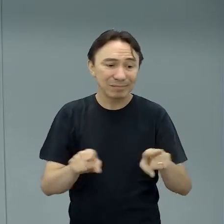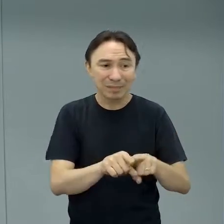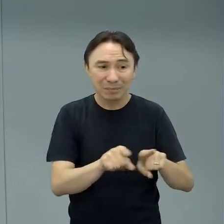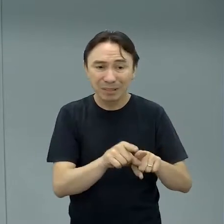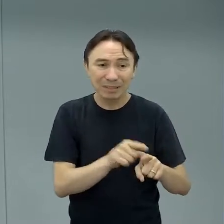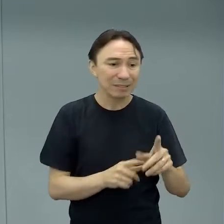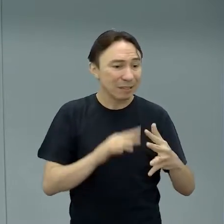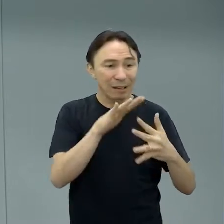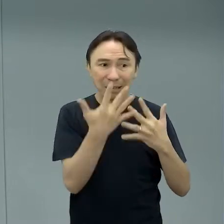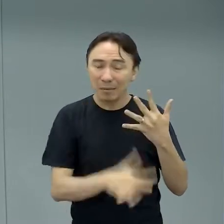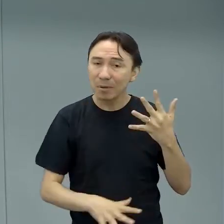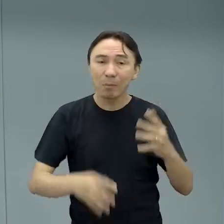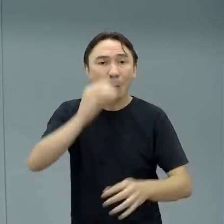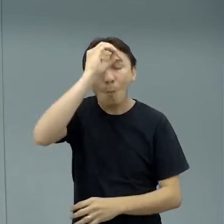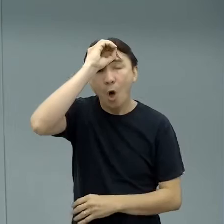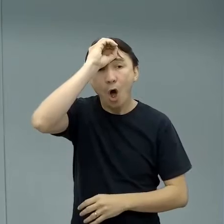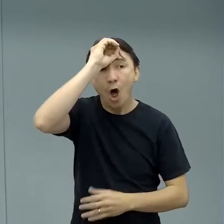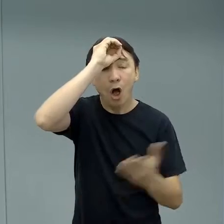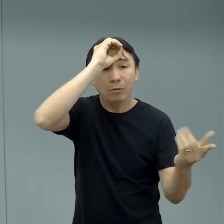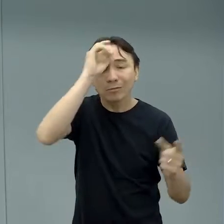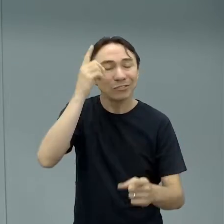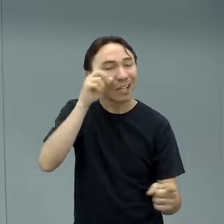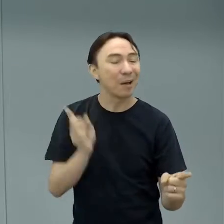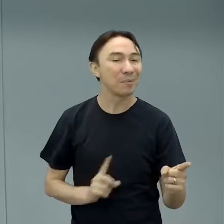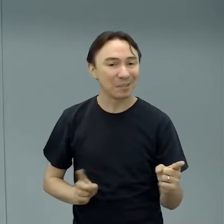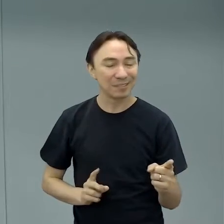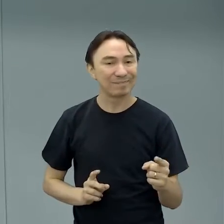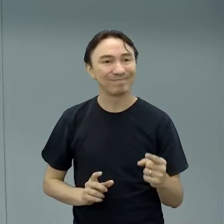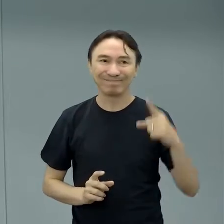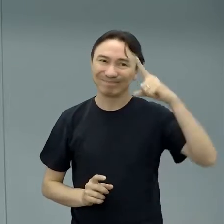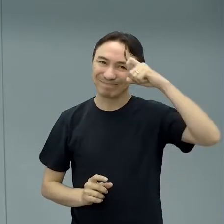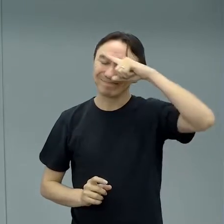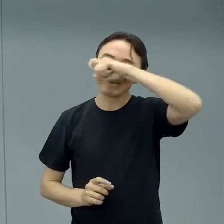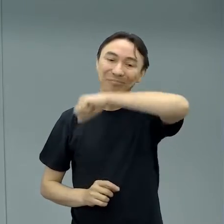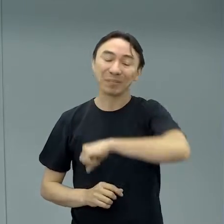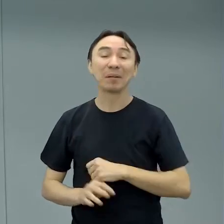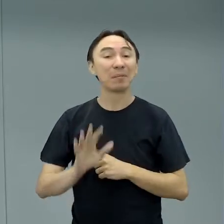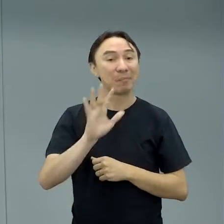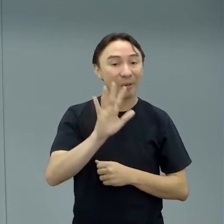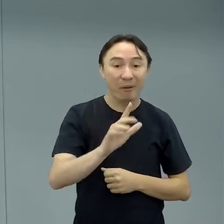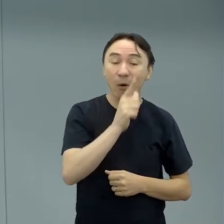era muito difícil, né, Luana? Mas a Luana conseguia, de alguma forma,